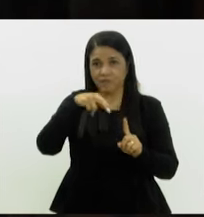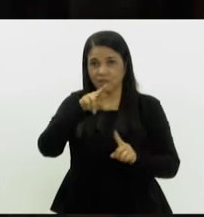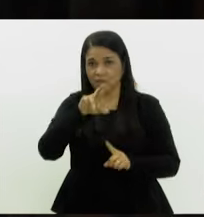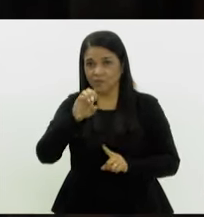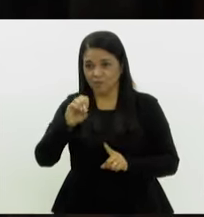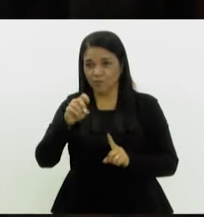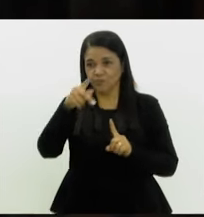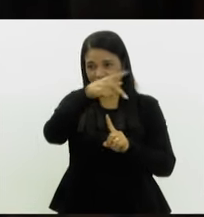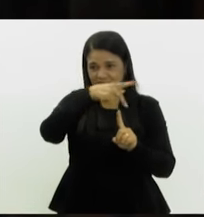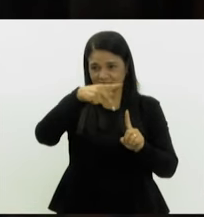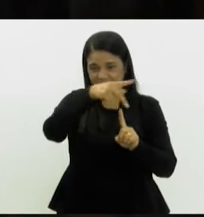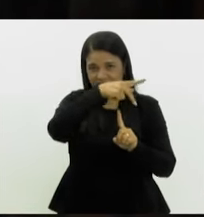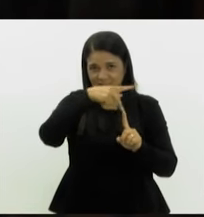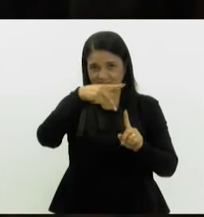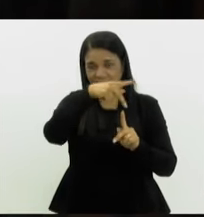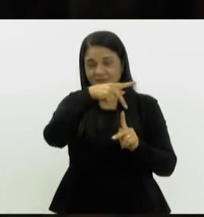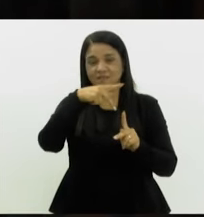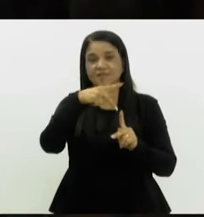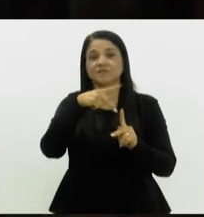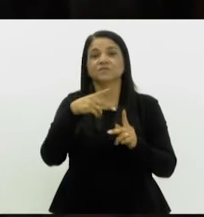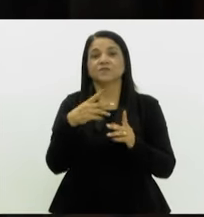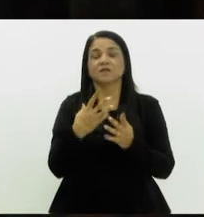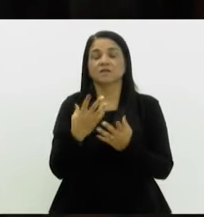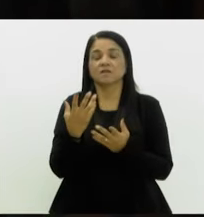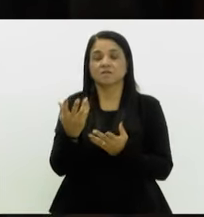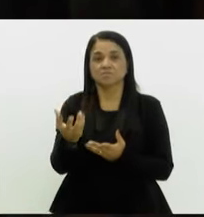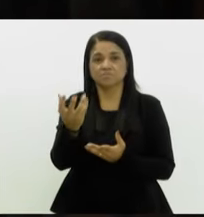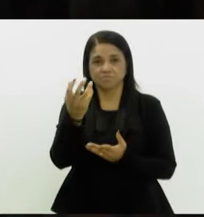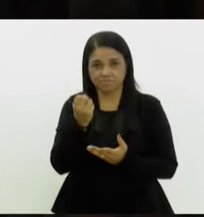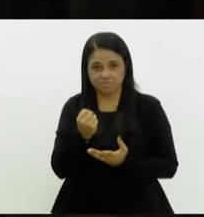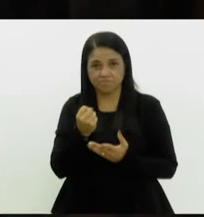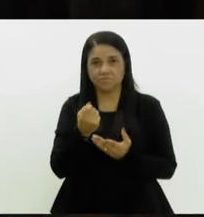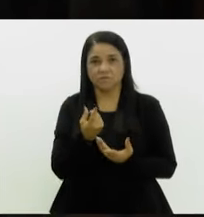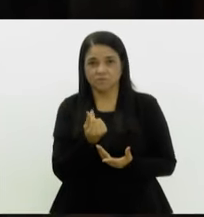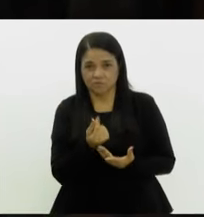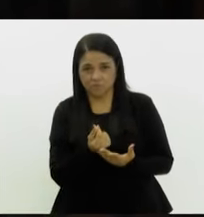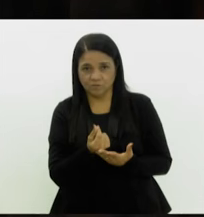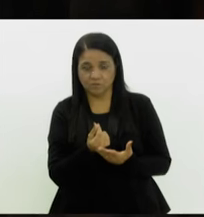de empréstimo consignado aos seus